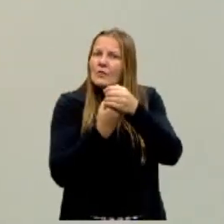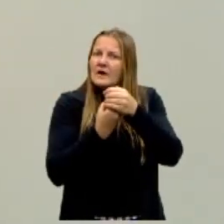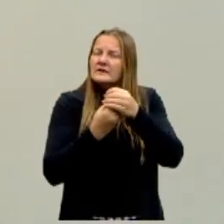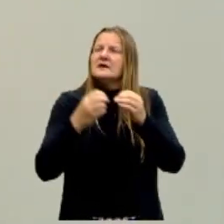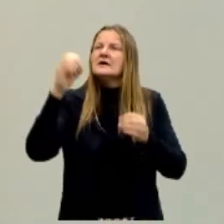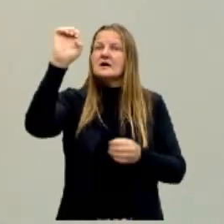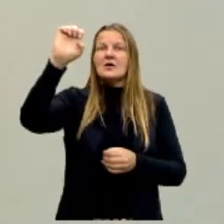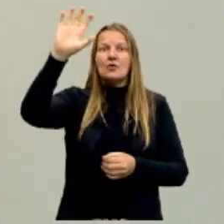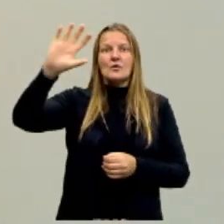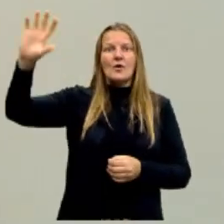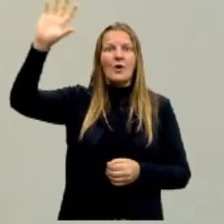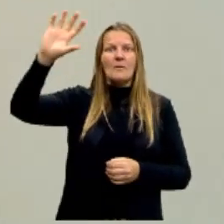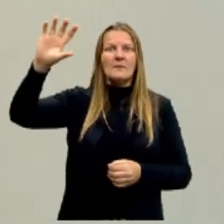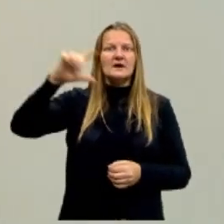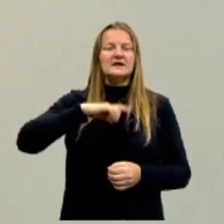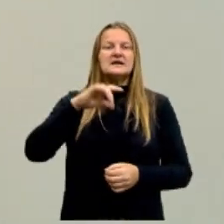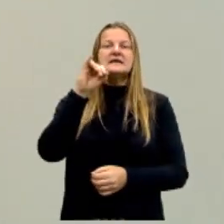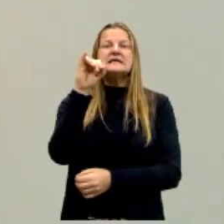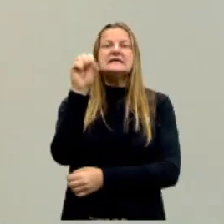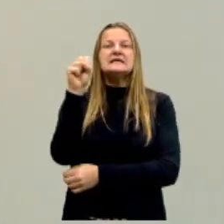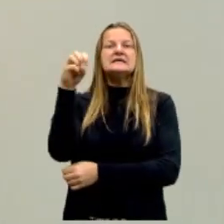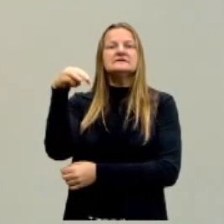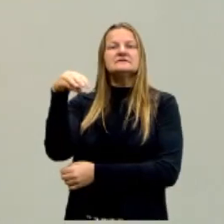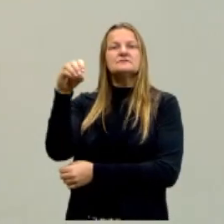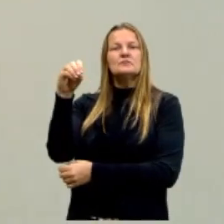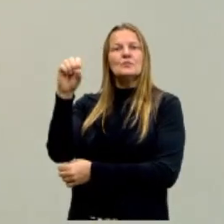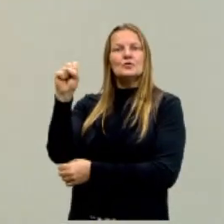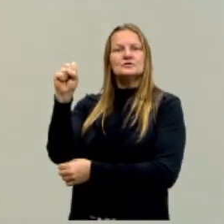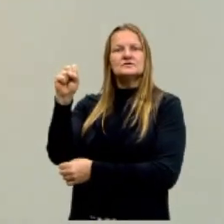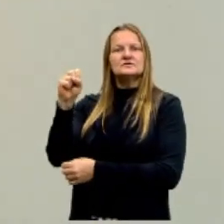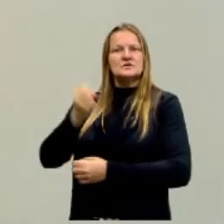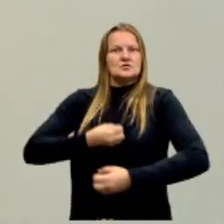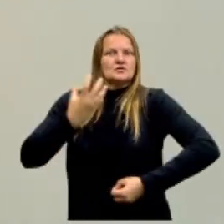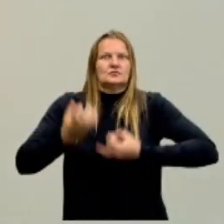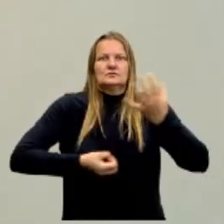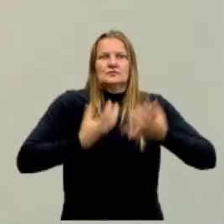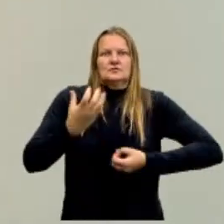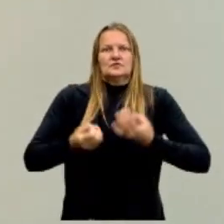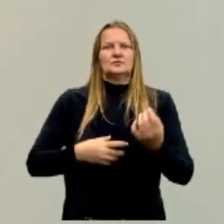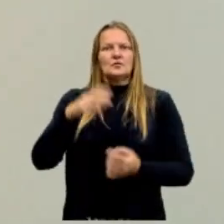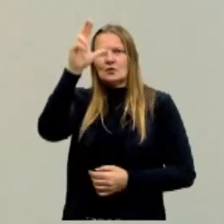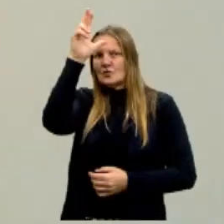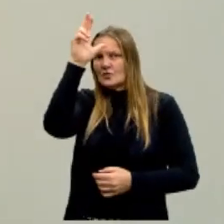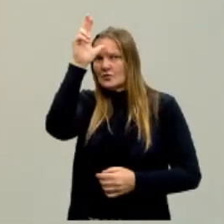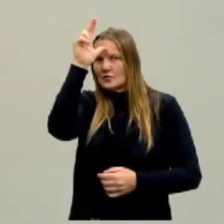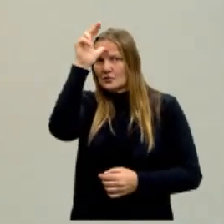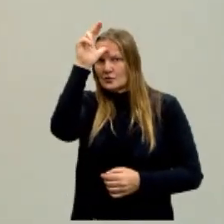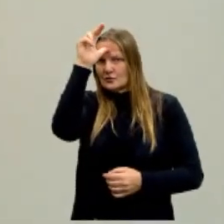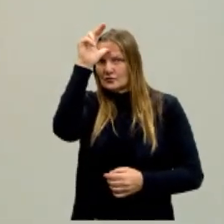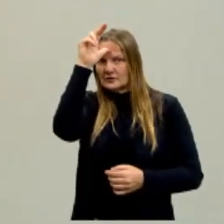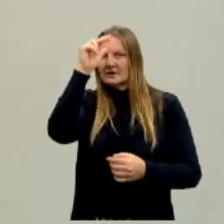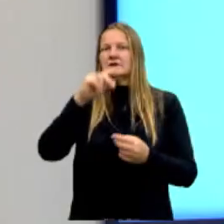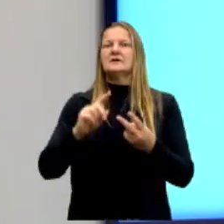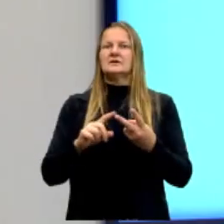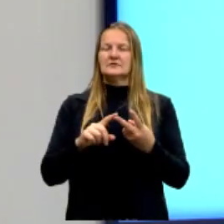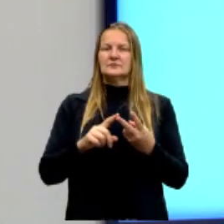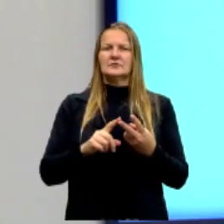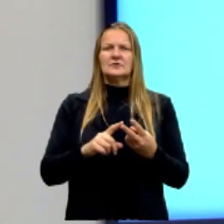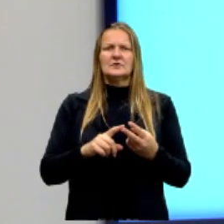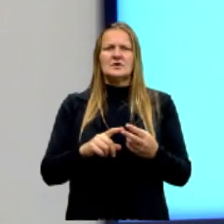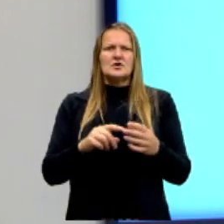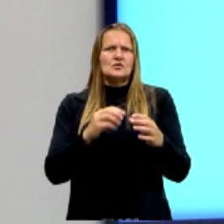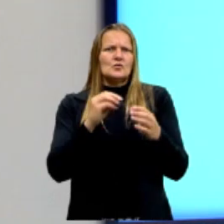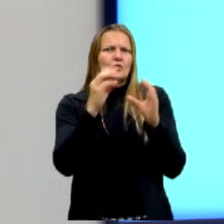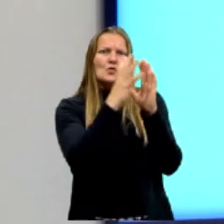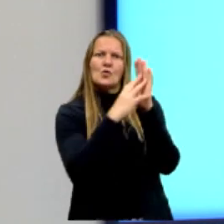Eram todos os ismos a expressionismo dadaísmo e as